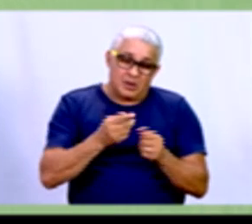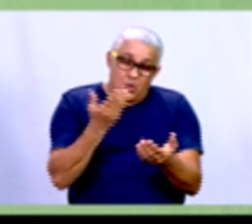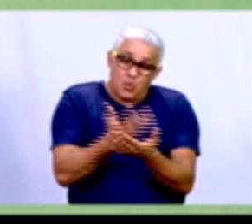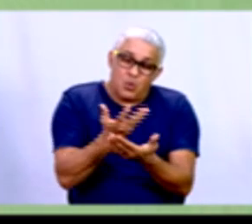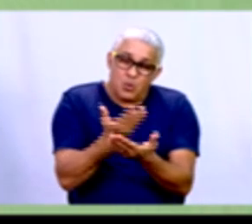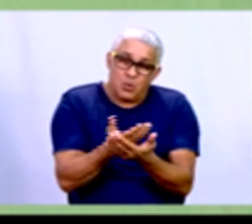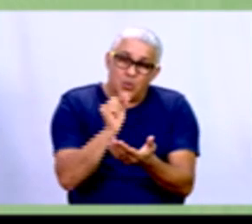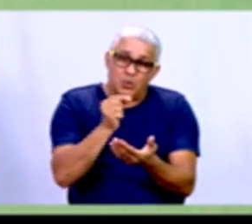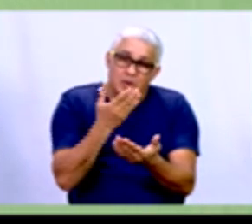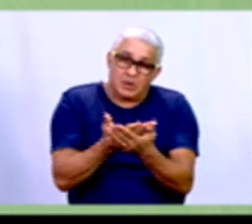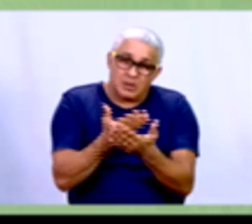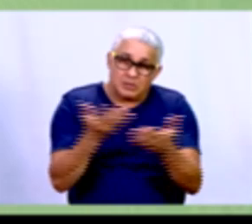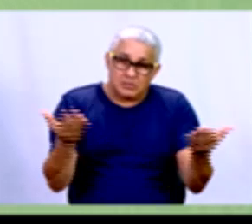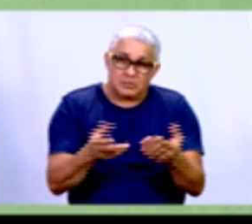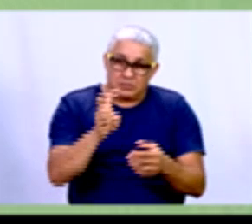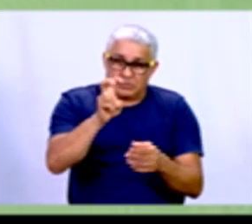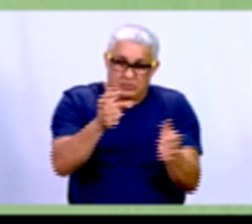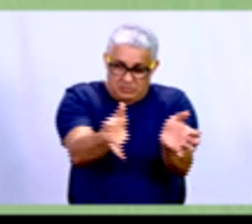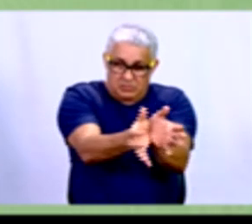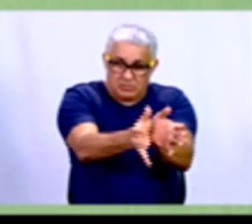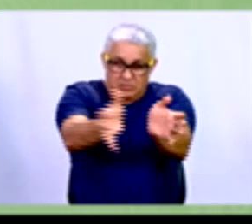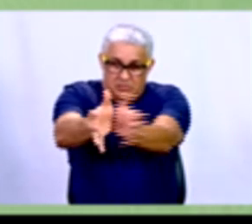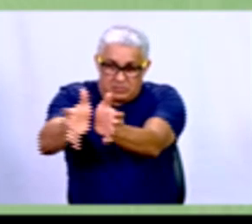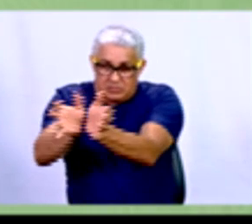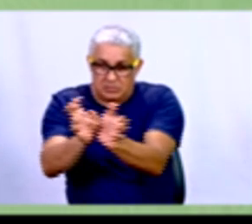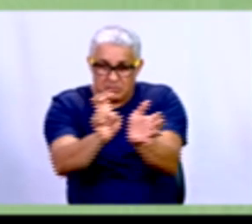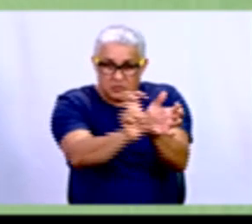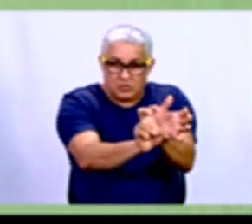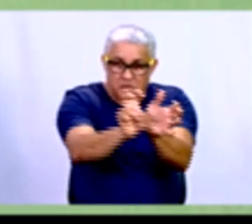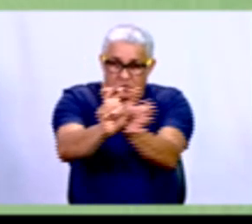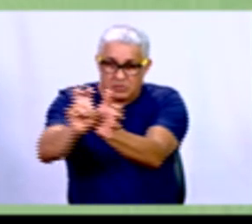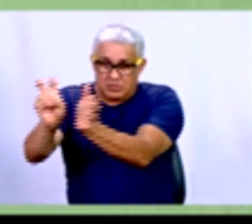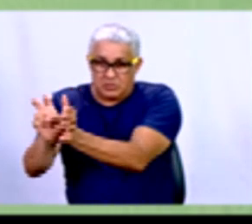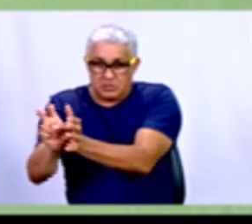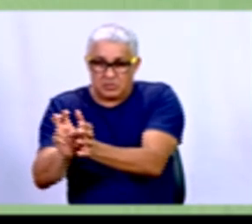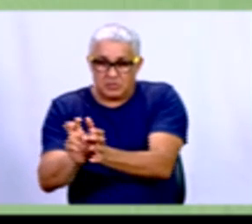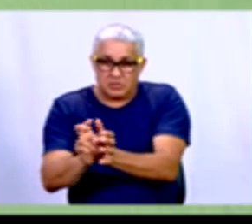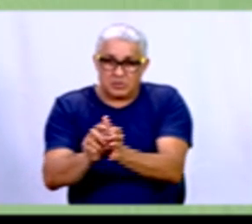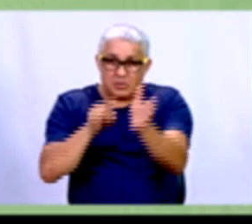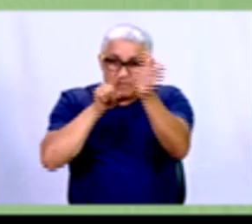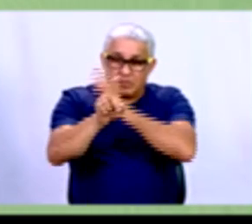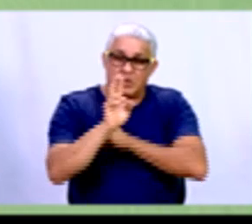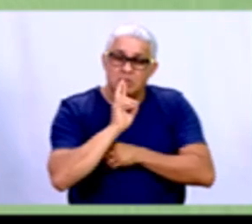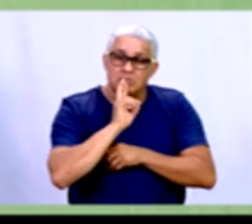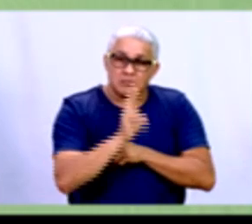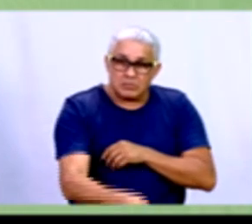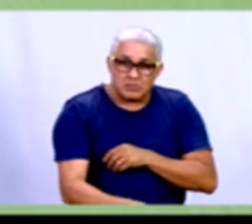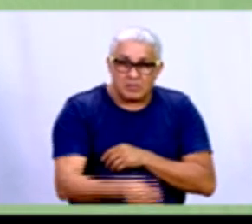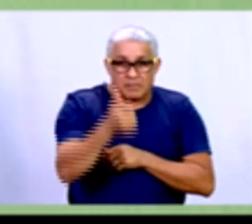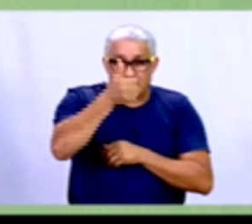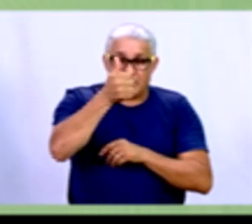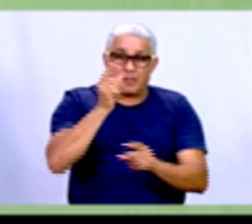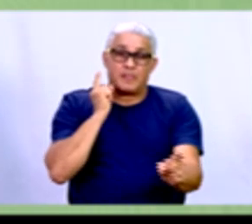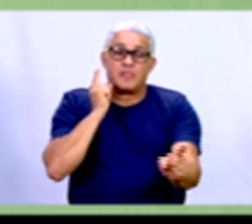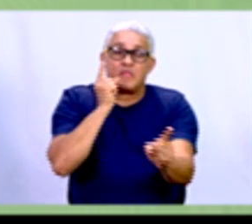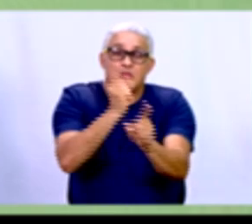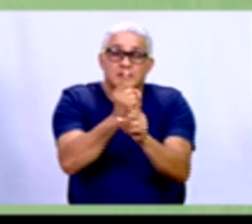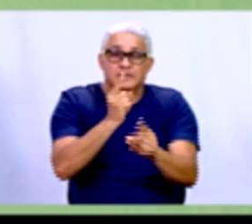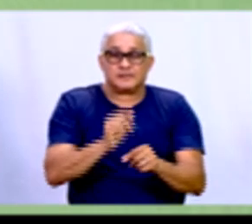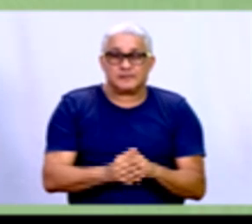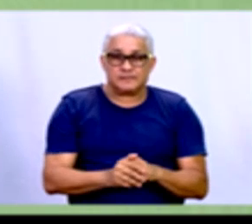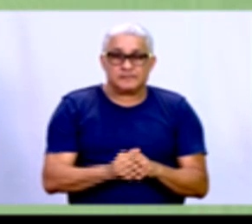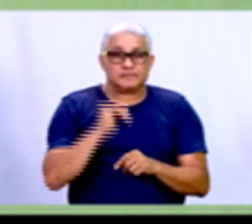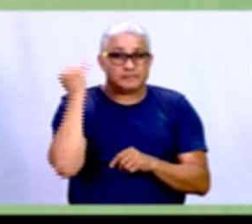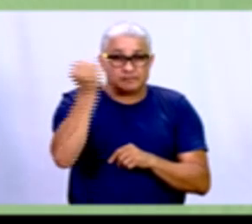devem formar grupos de 5 alunos para responder essas questões. Primeiro, identificar a importância